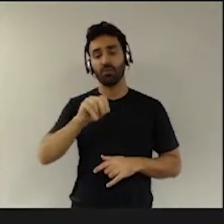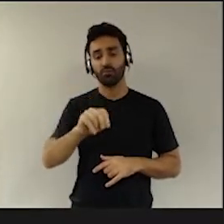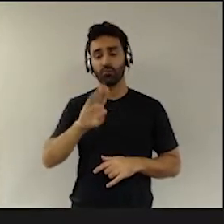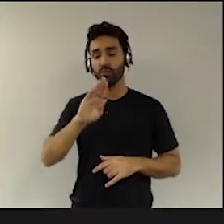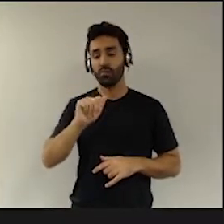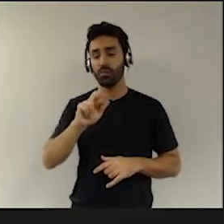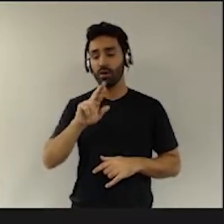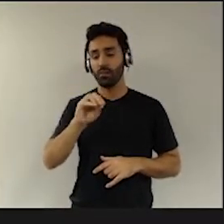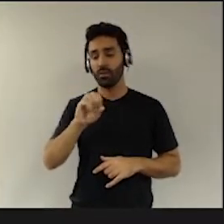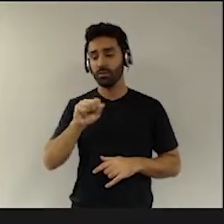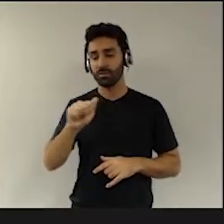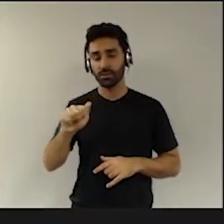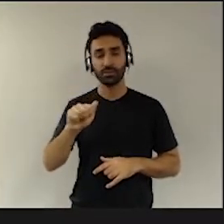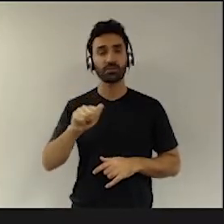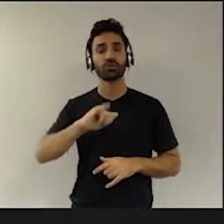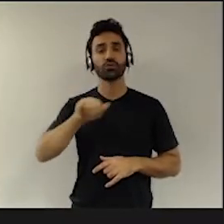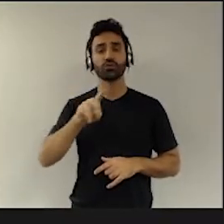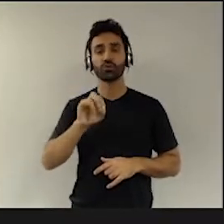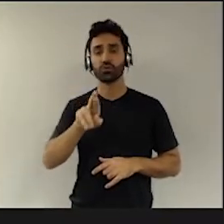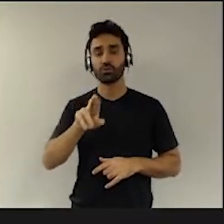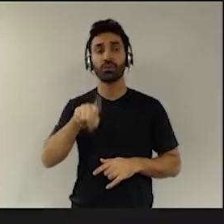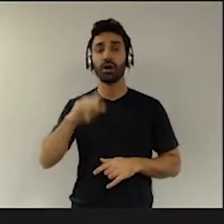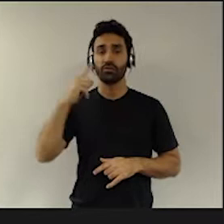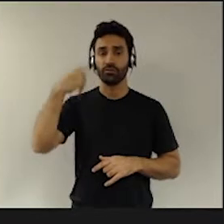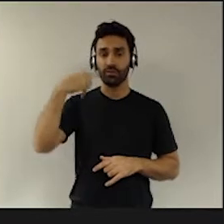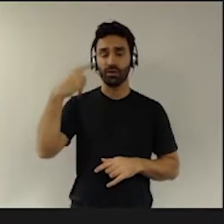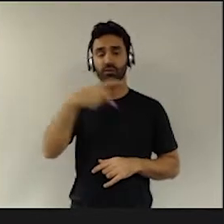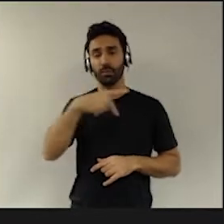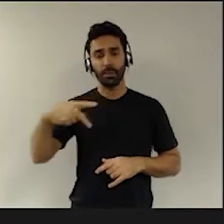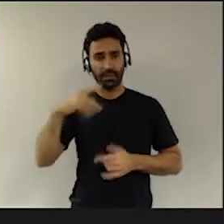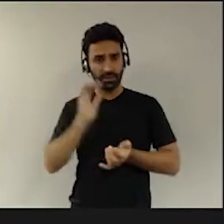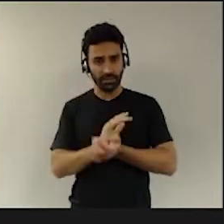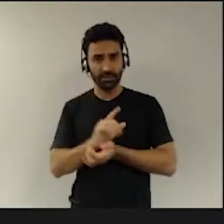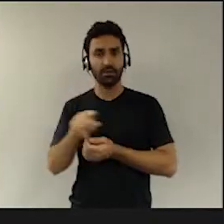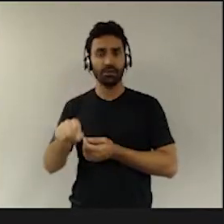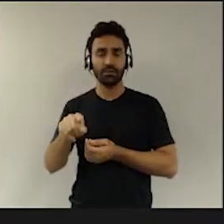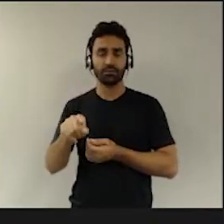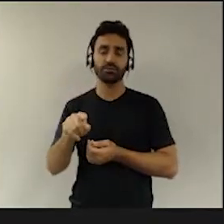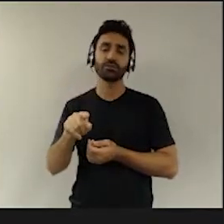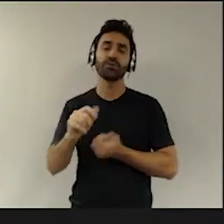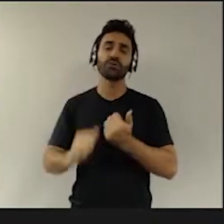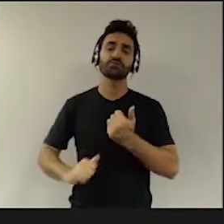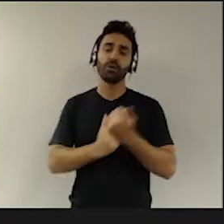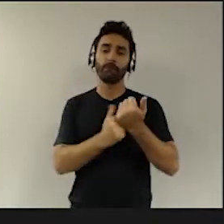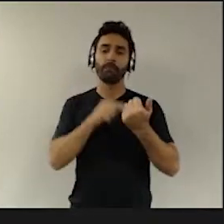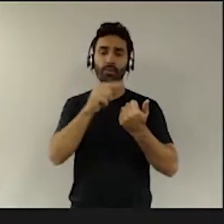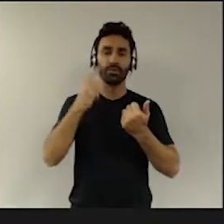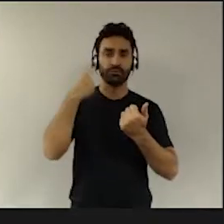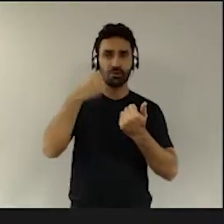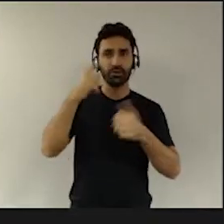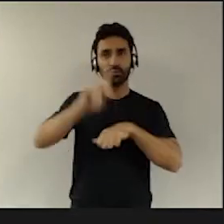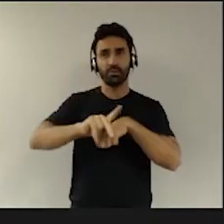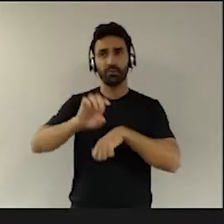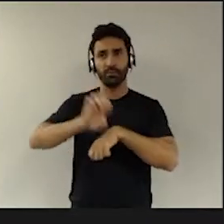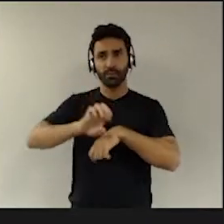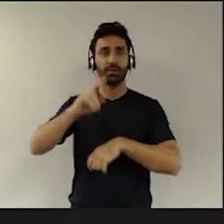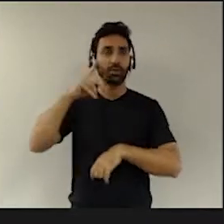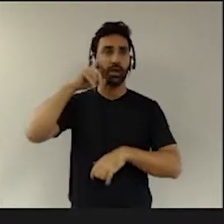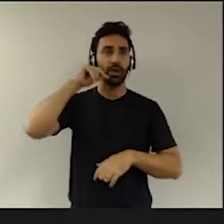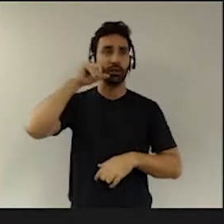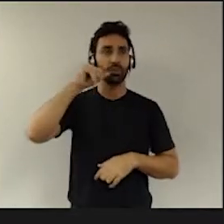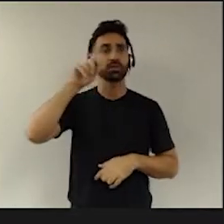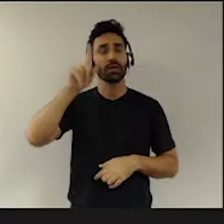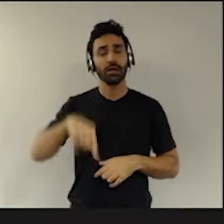Júnior, advogado, foi presidente da Caixa de Assistência do Advogado de Alagoas, é